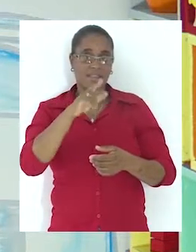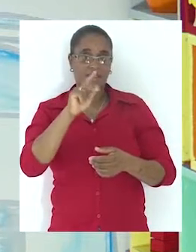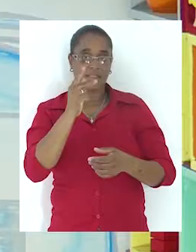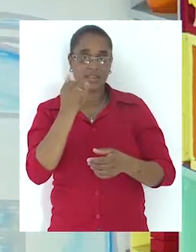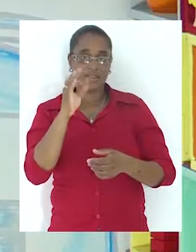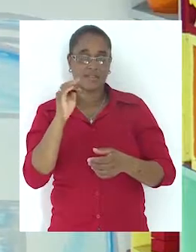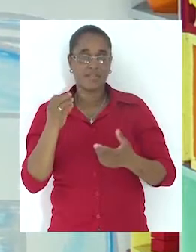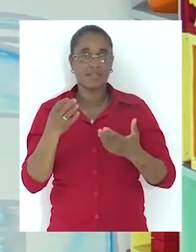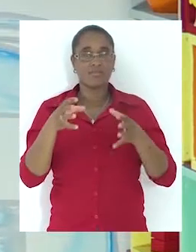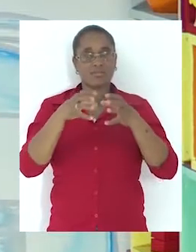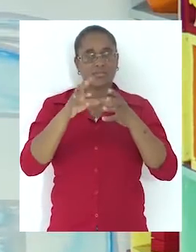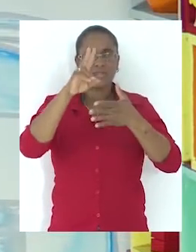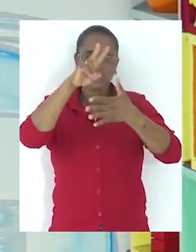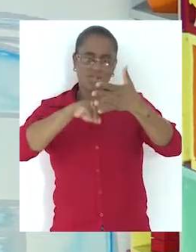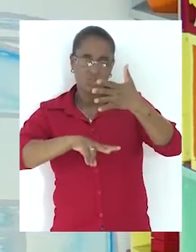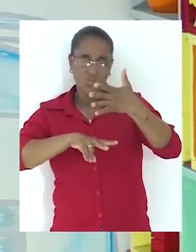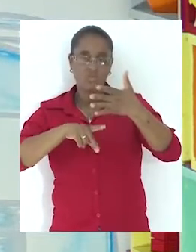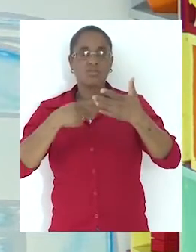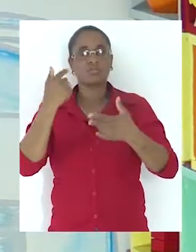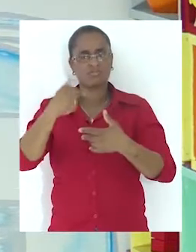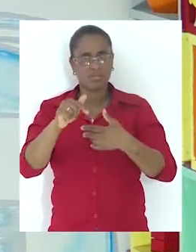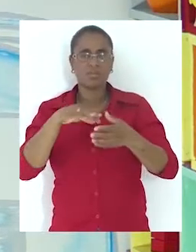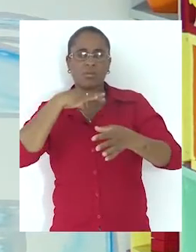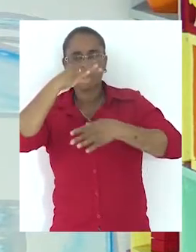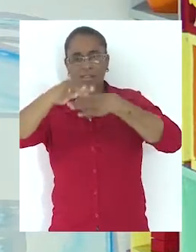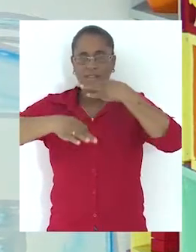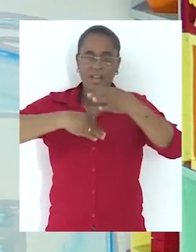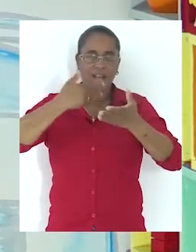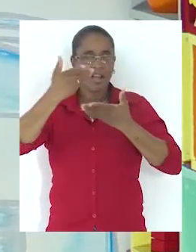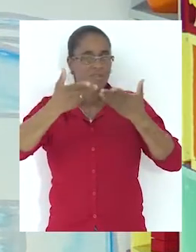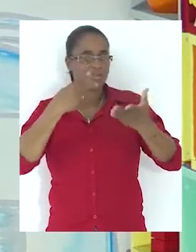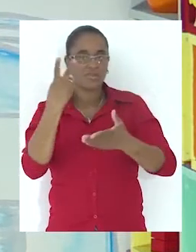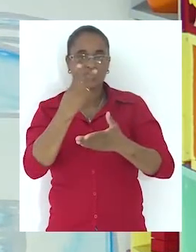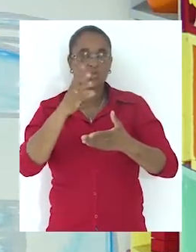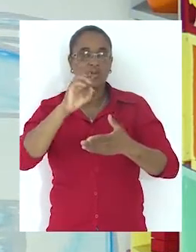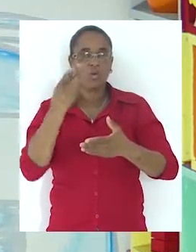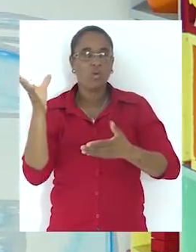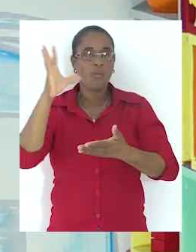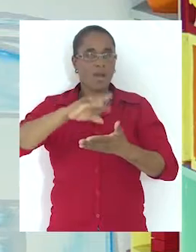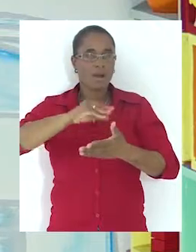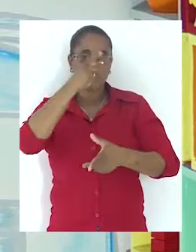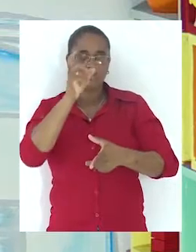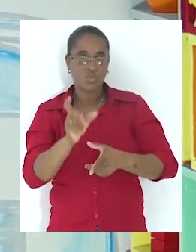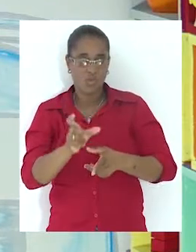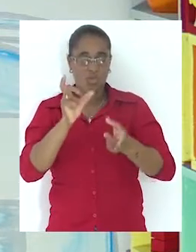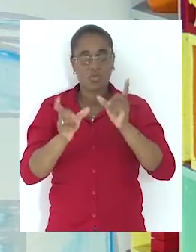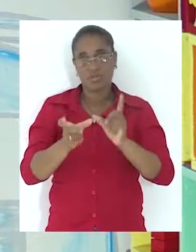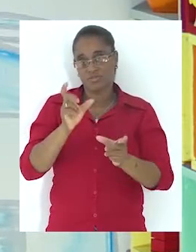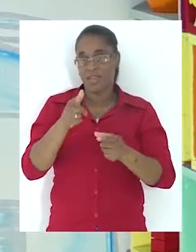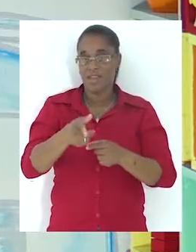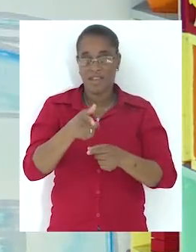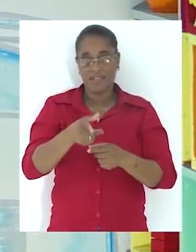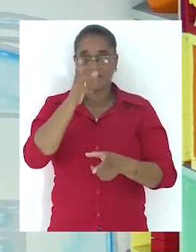que consiste em um diálogo entre duas ou mais pessoas. Essas